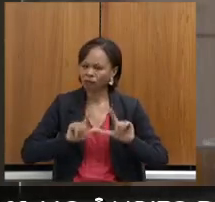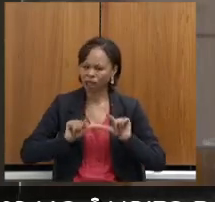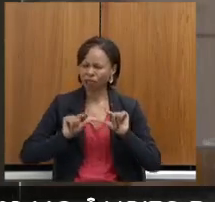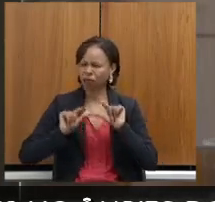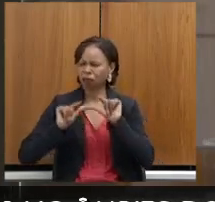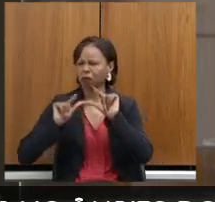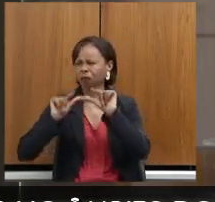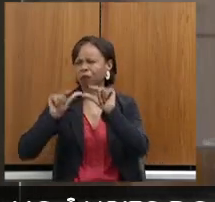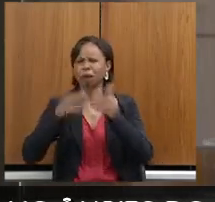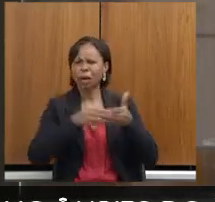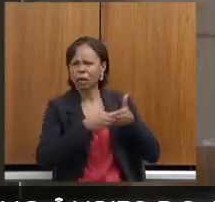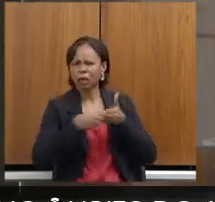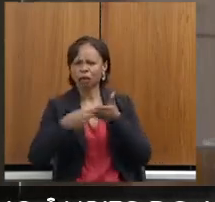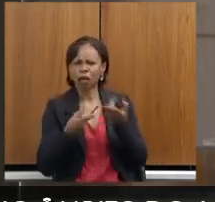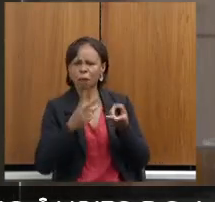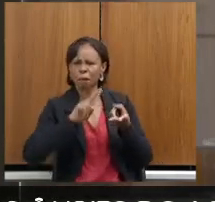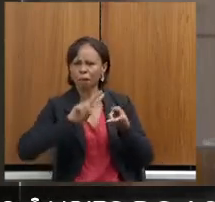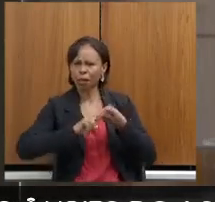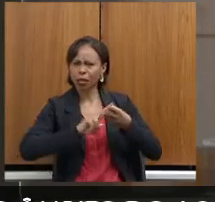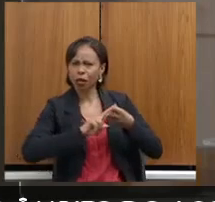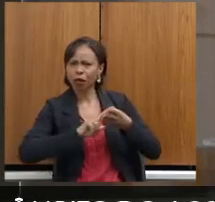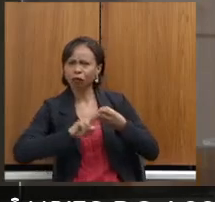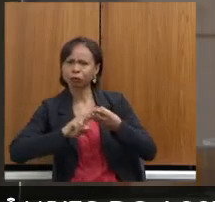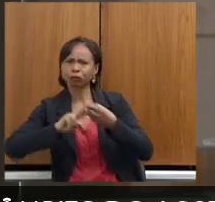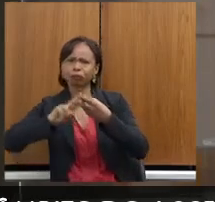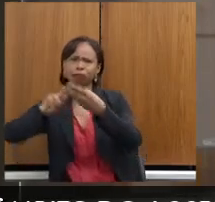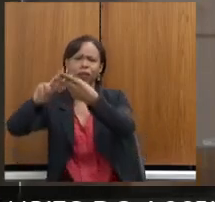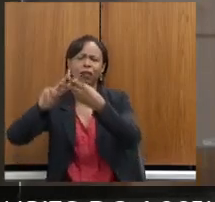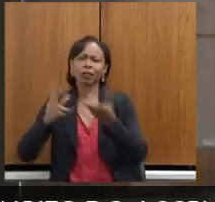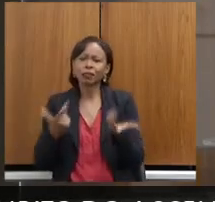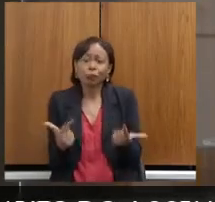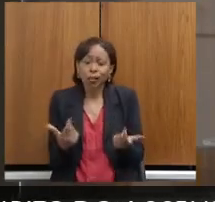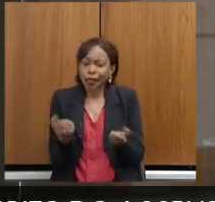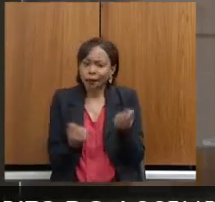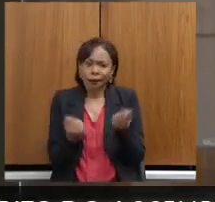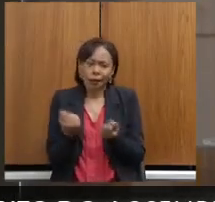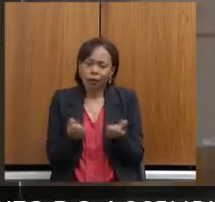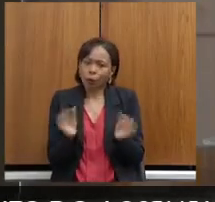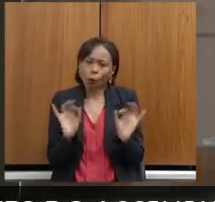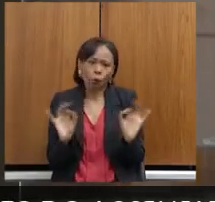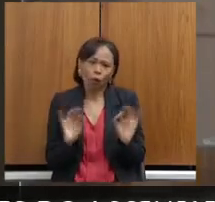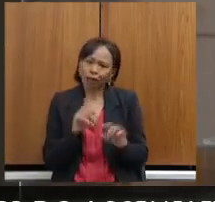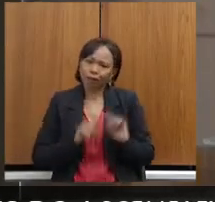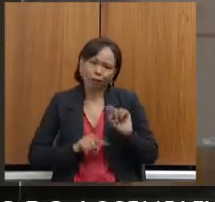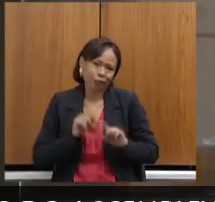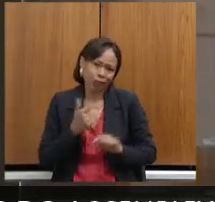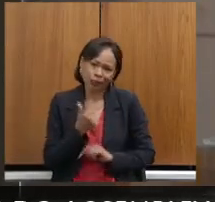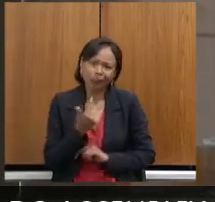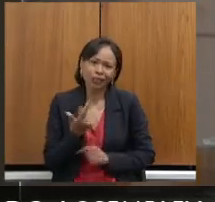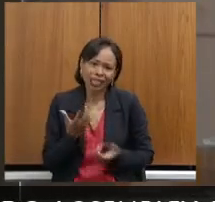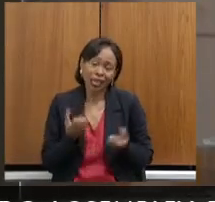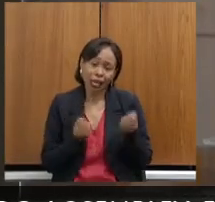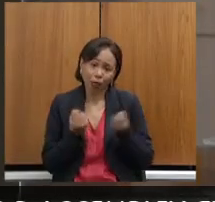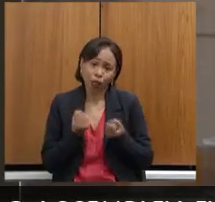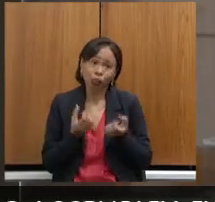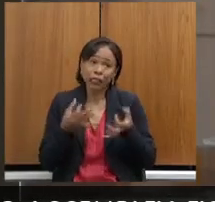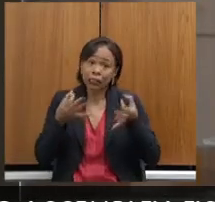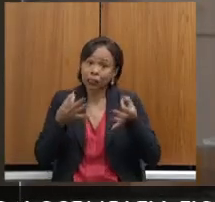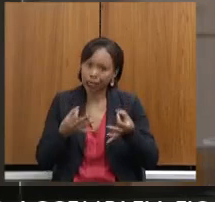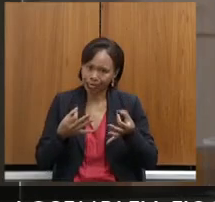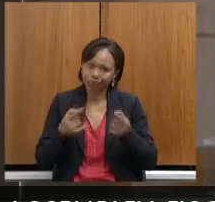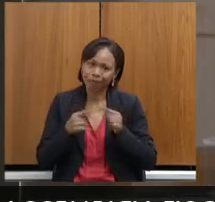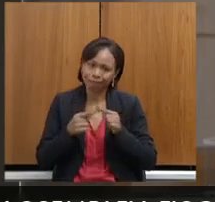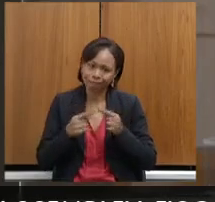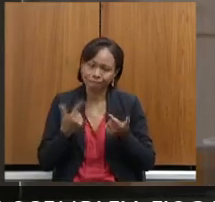Transportando o preso nós não temos nem equipamentos viaturas para isso né que as viaturas corretas